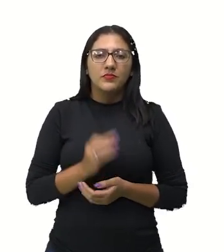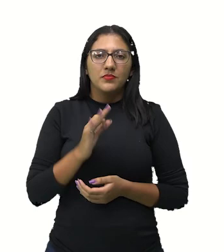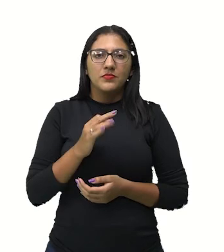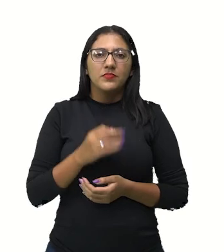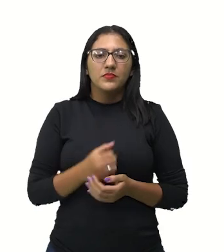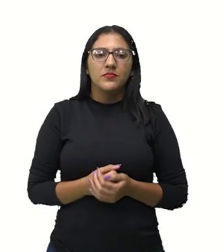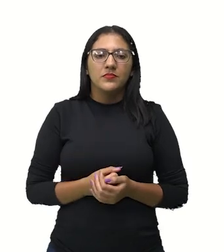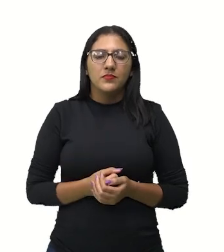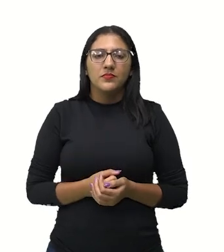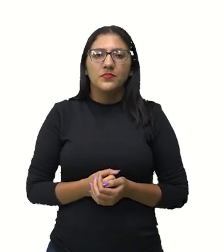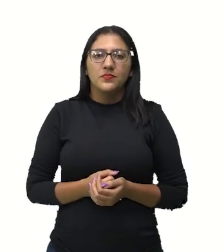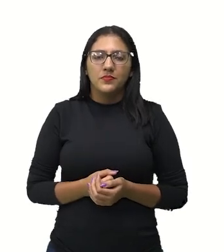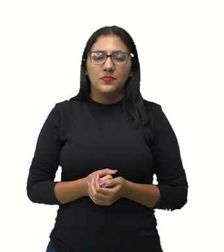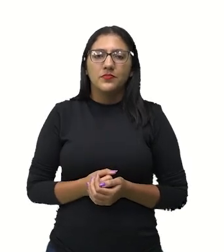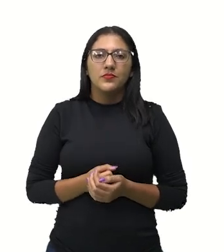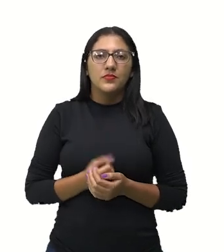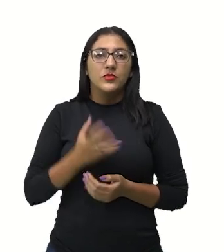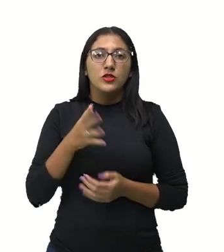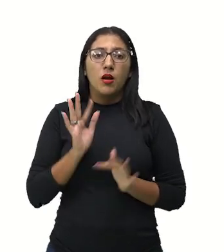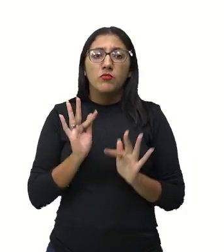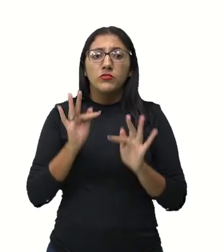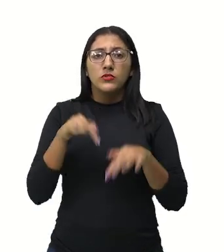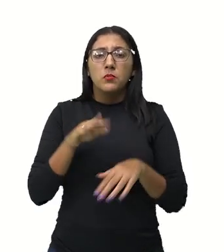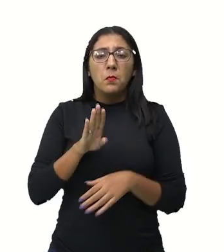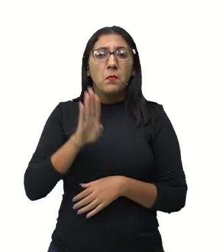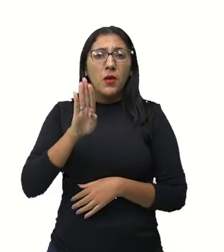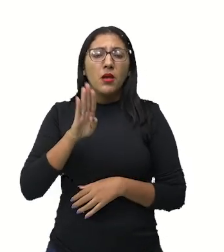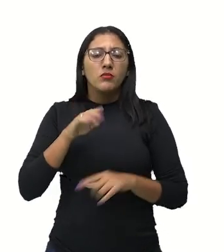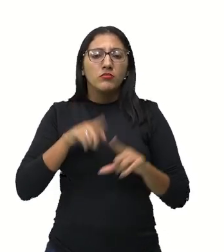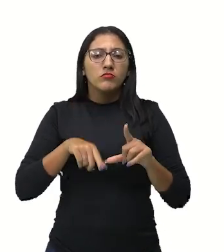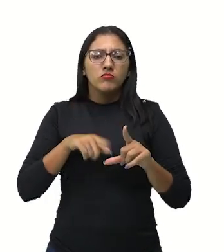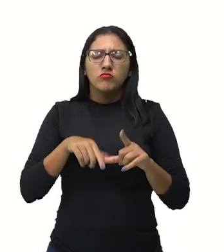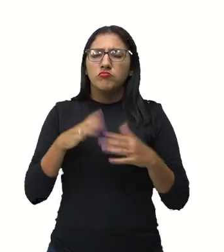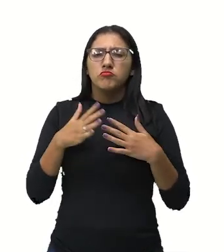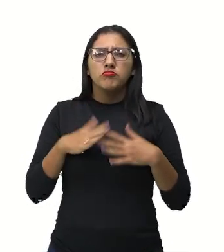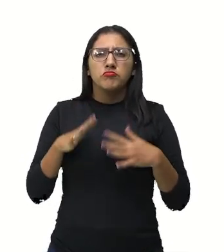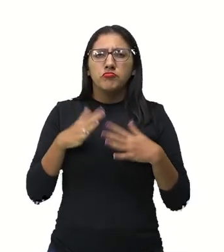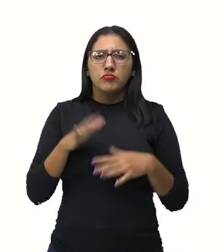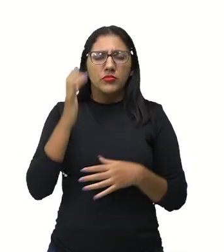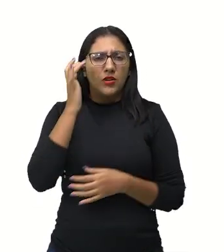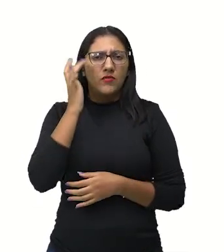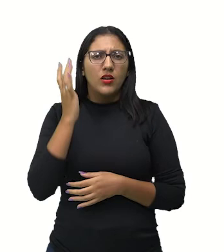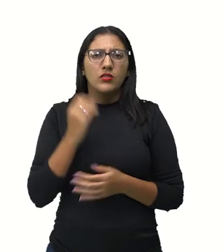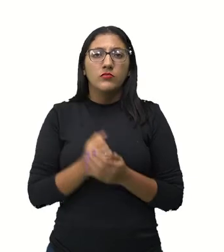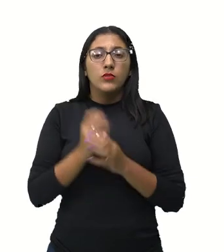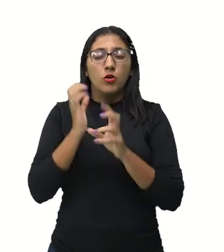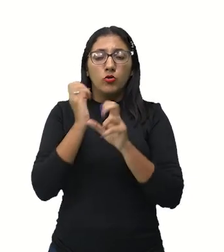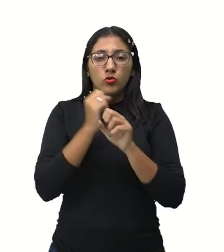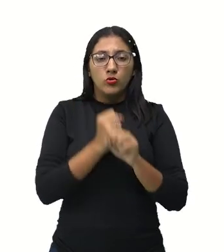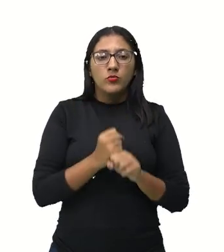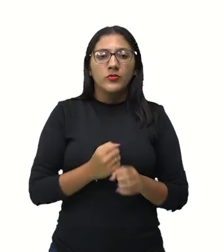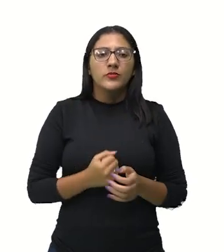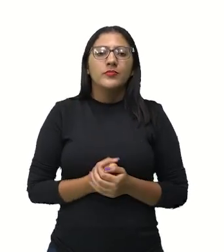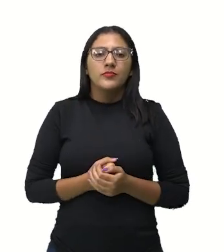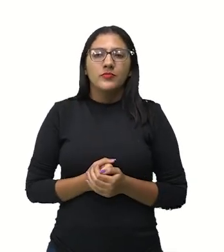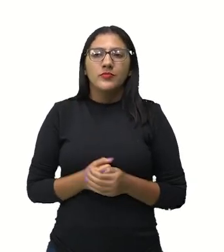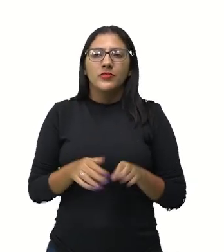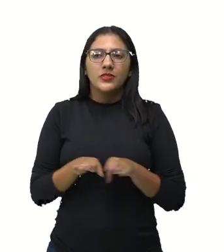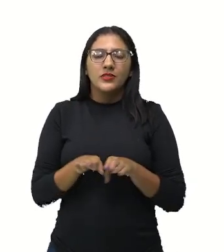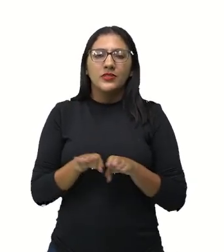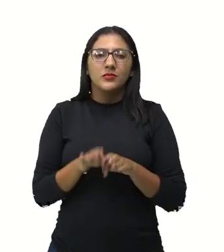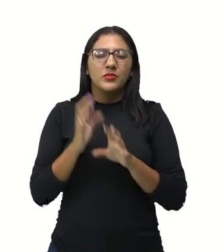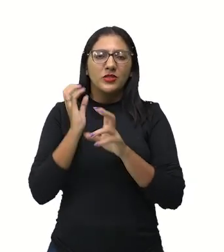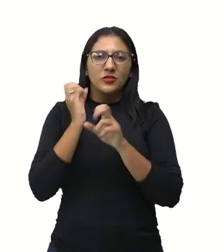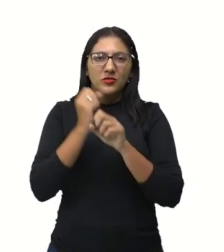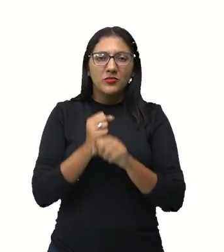13.250 reais. Fechamos, então, a letra B. Bem tranquilo, ó. Calculamos o juro. E aí, agora a gente calculou, então,